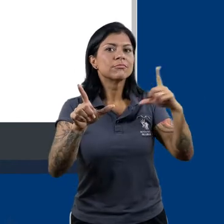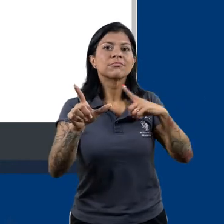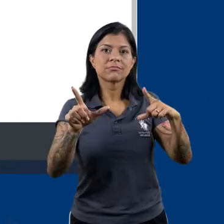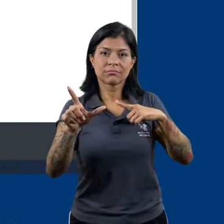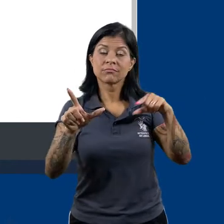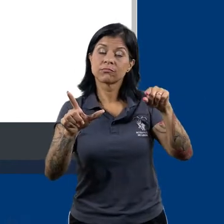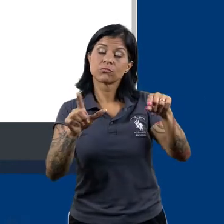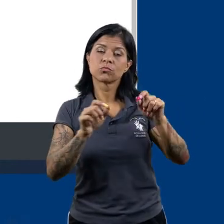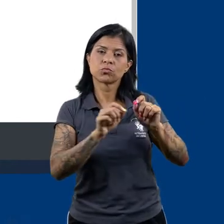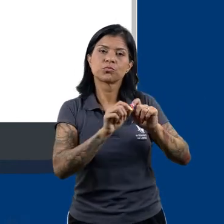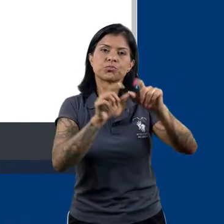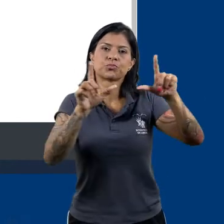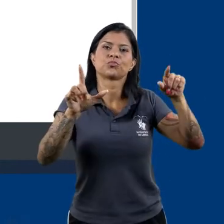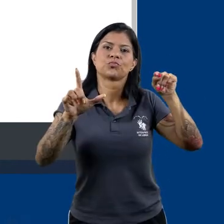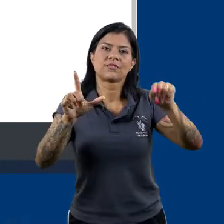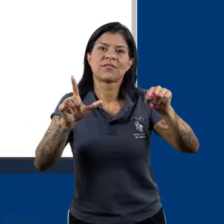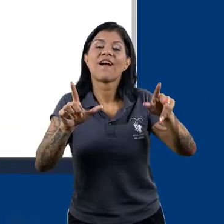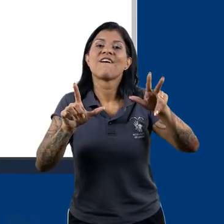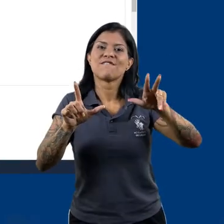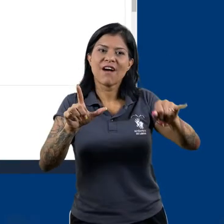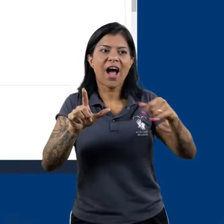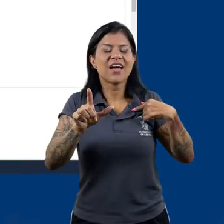o nome